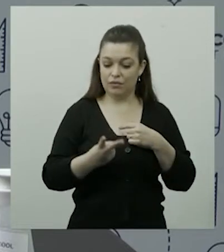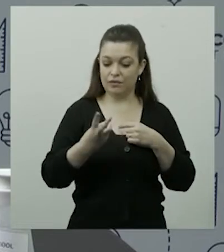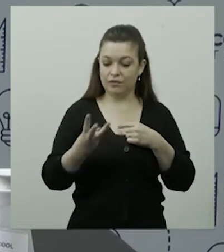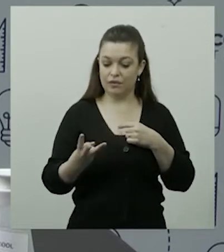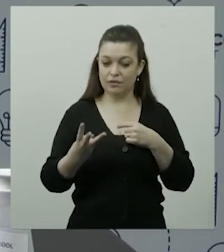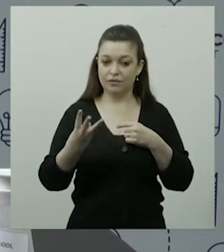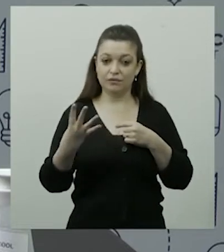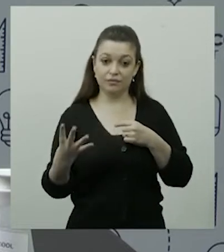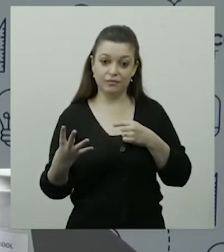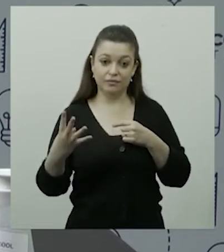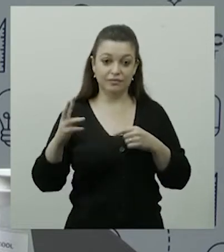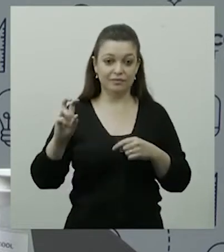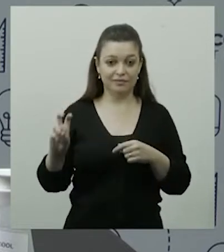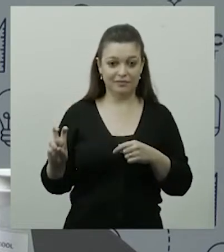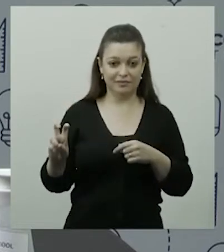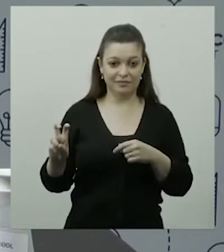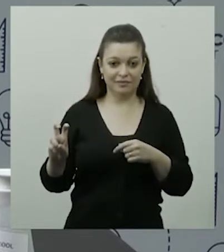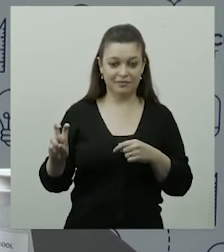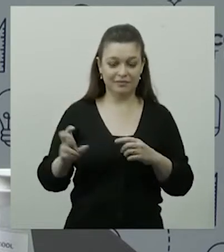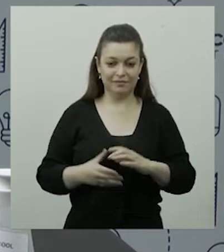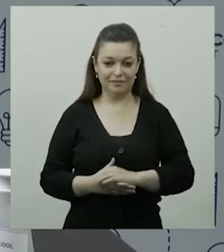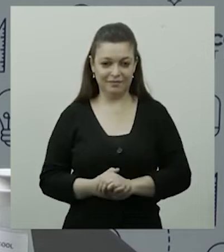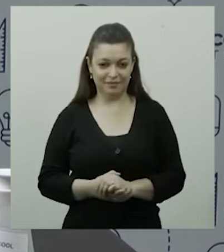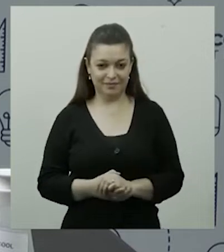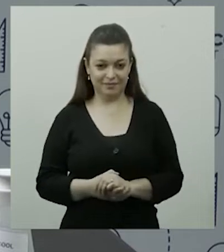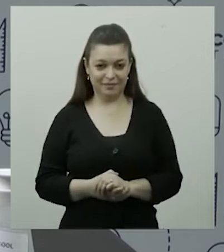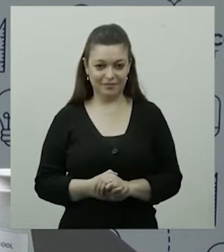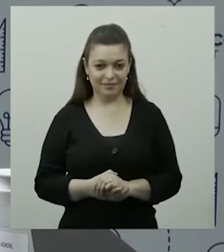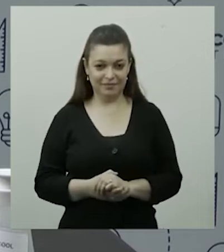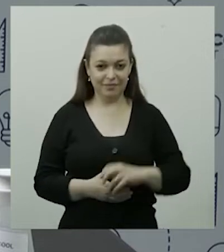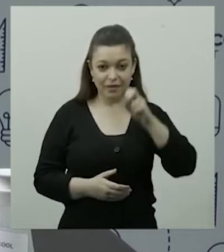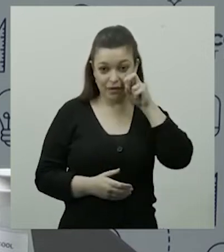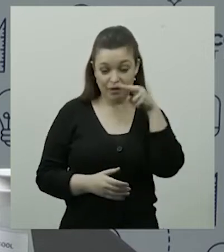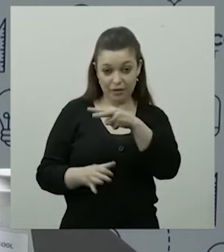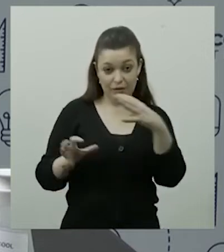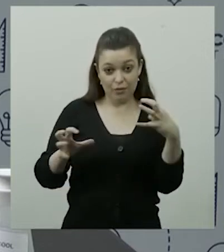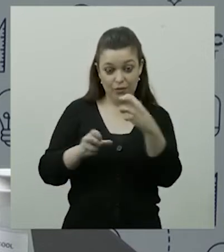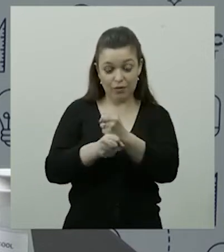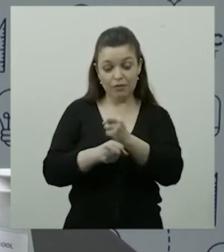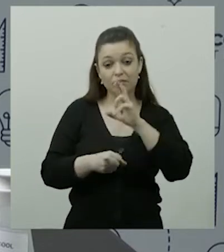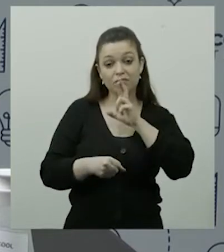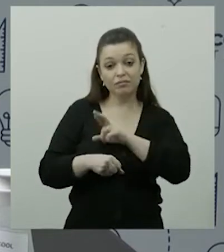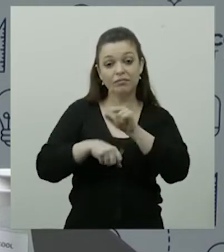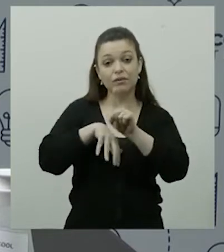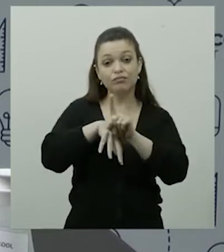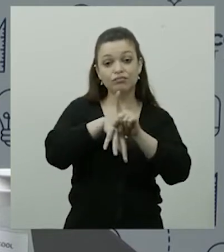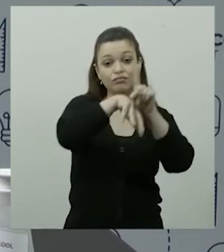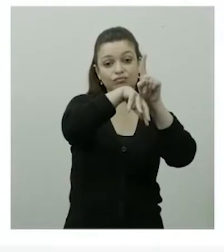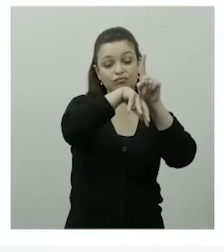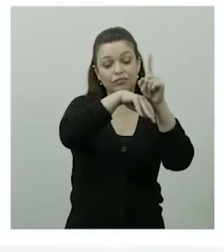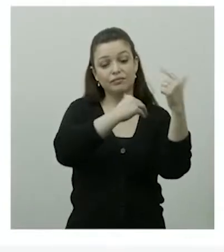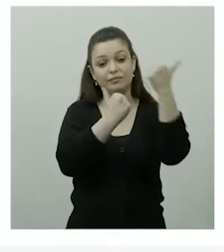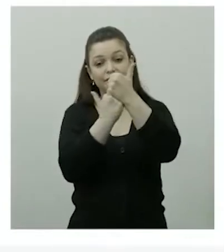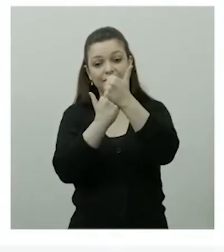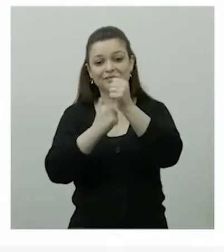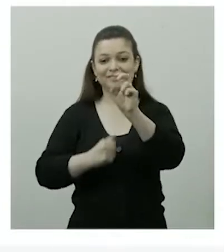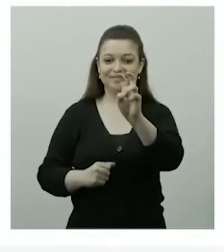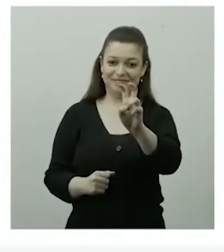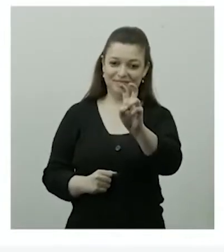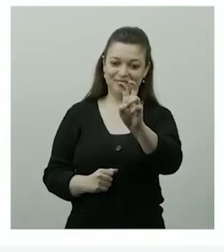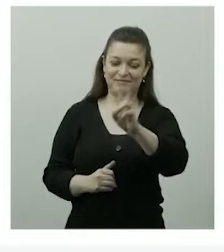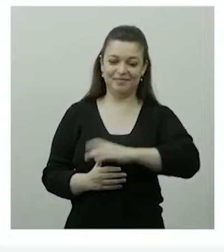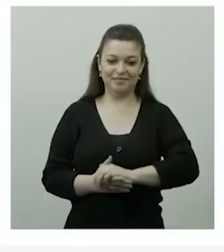2, 3, 4, 5. Então, o foguete é igual a